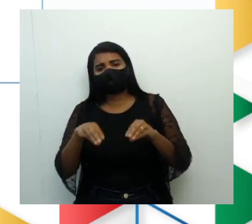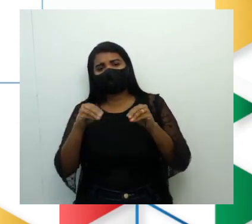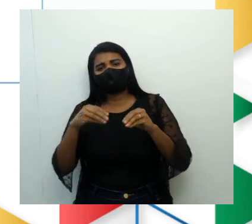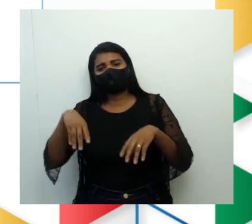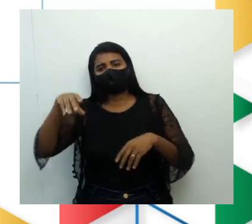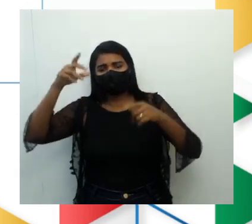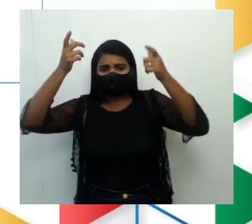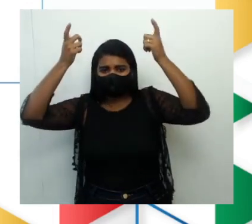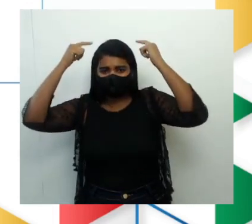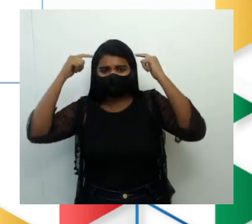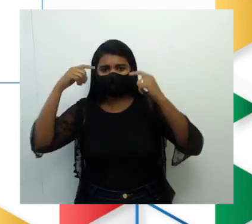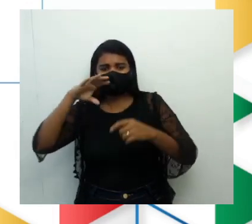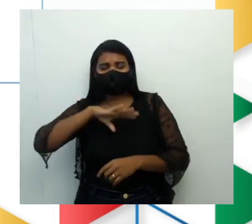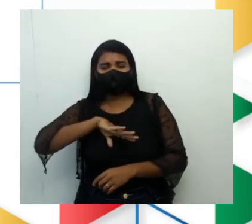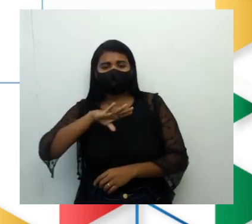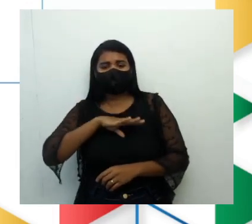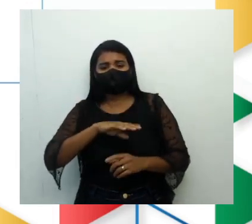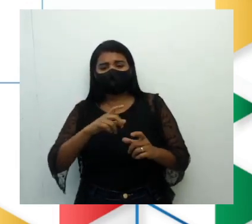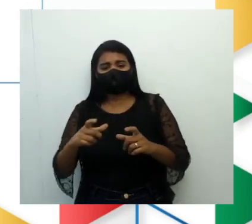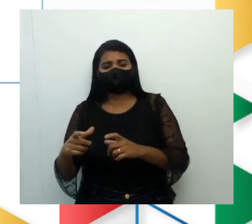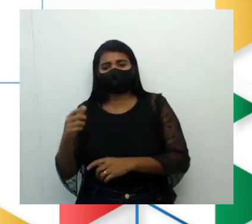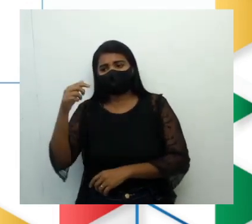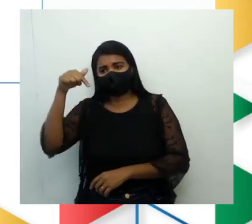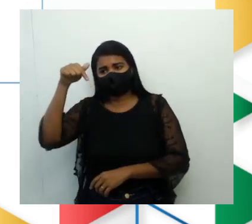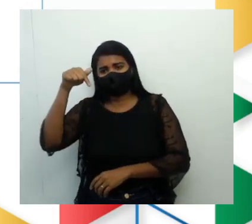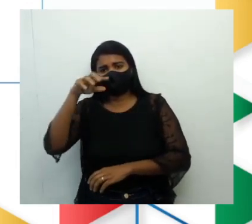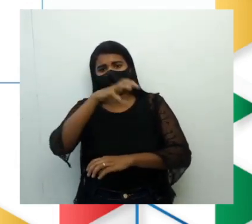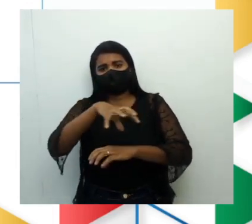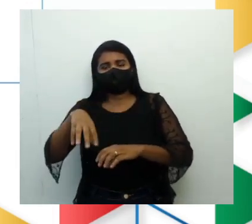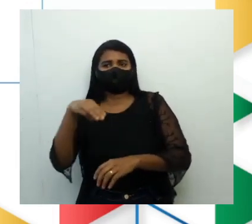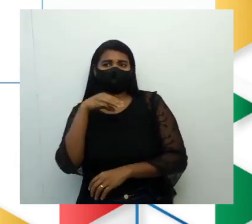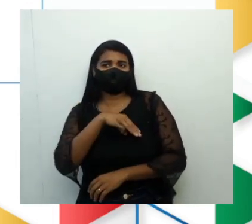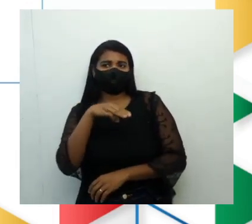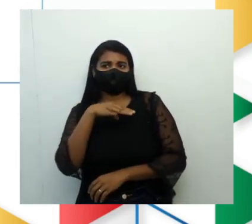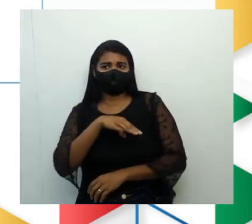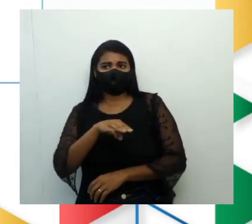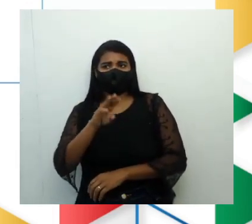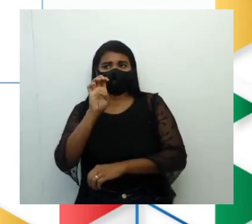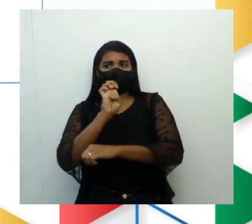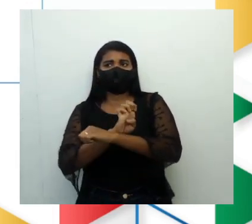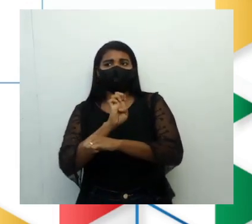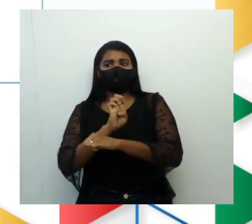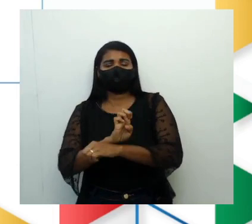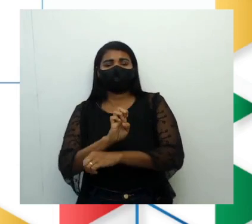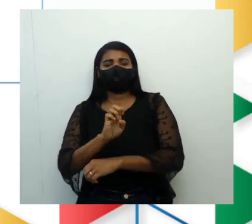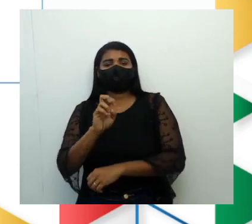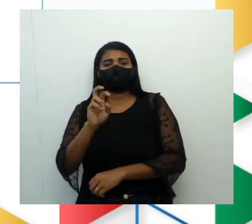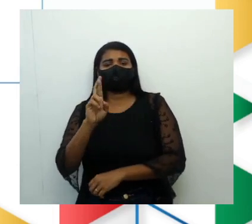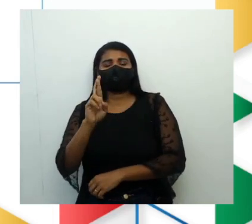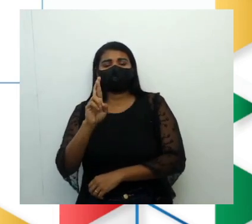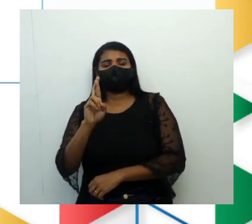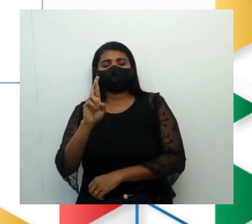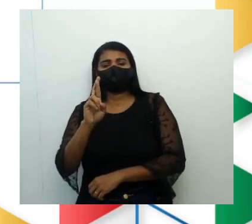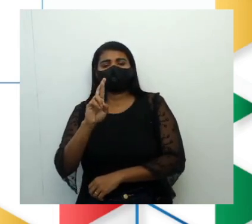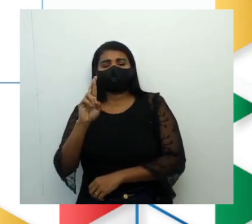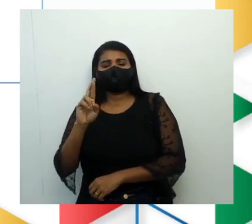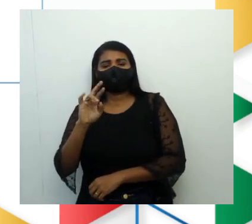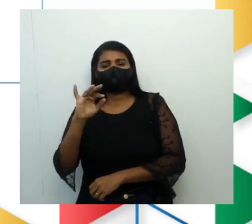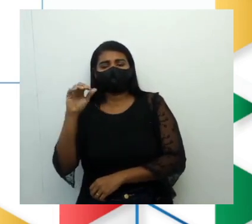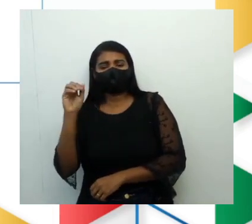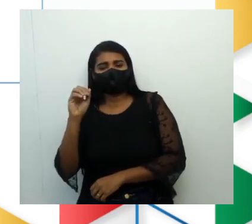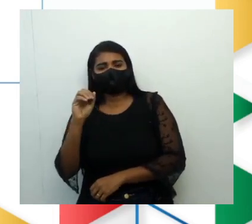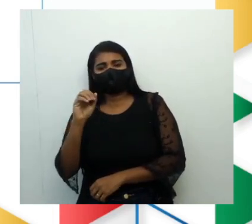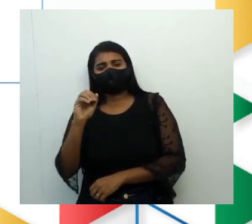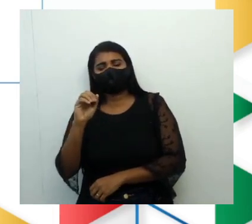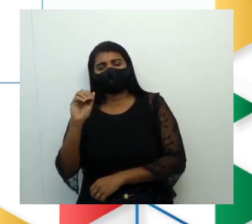coroa portuguesa. Os campos dos 7 povos de Missões, oeste do atual estado do Rio Grande do Sul, também possuía grandes